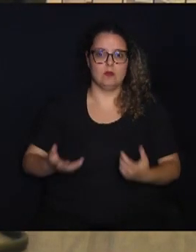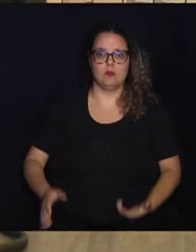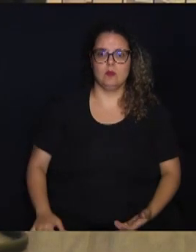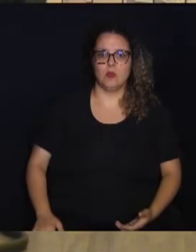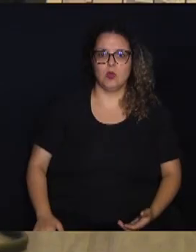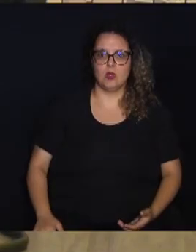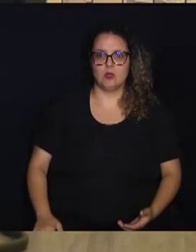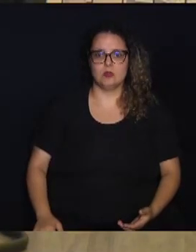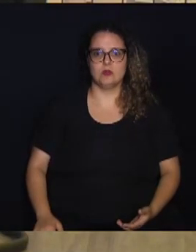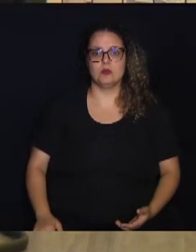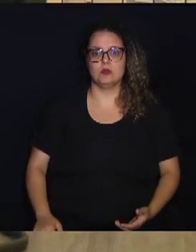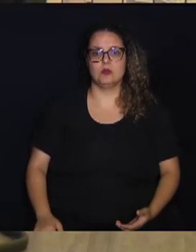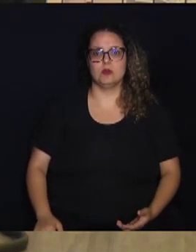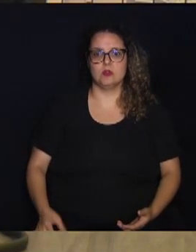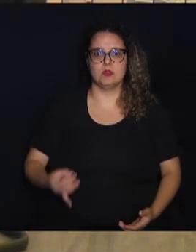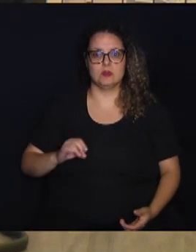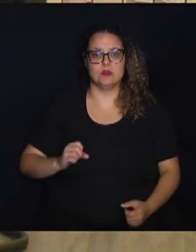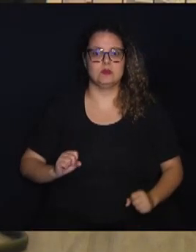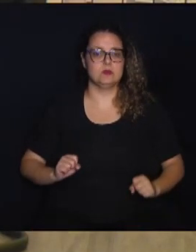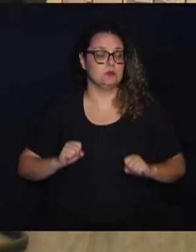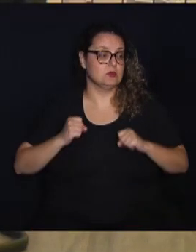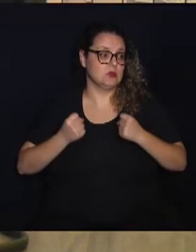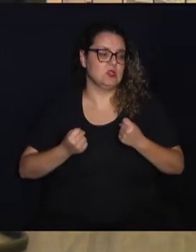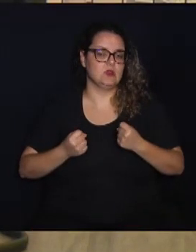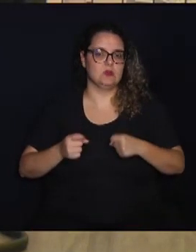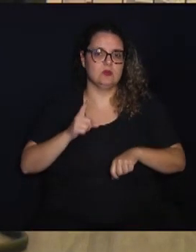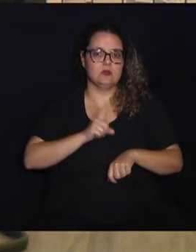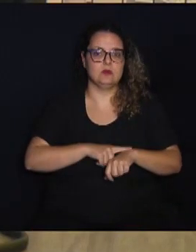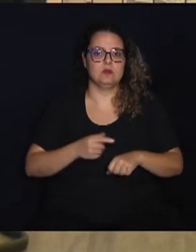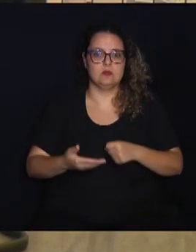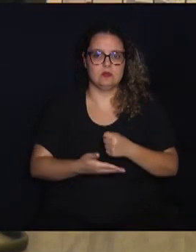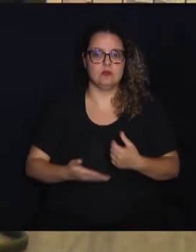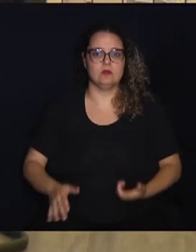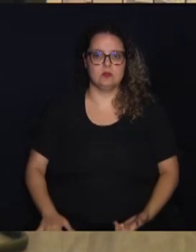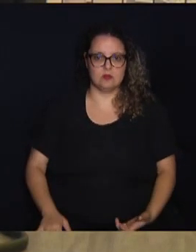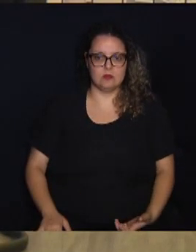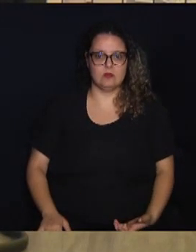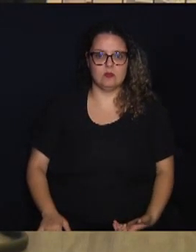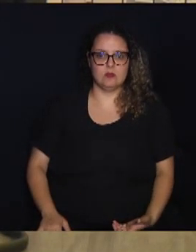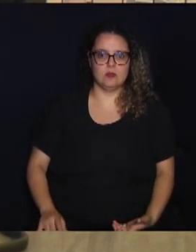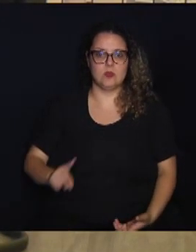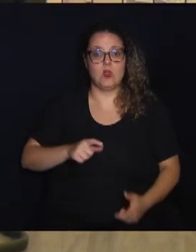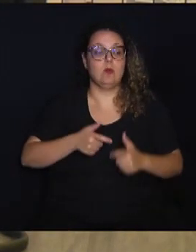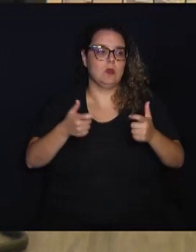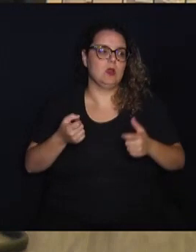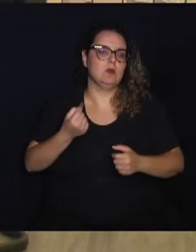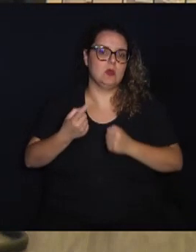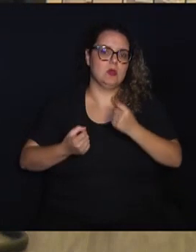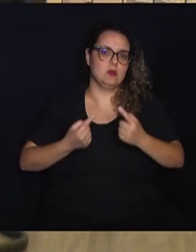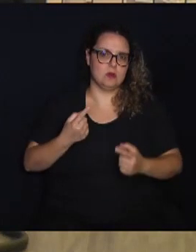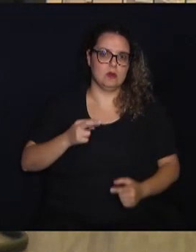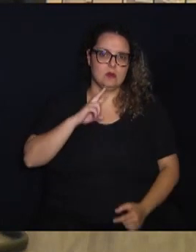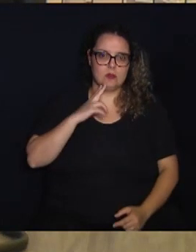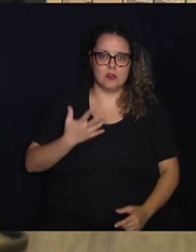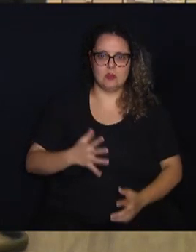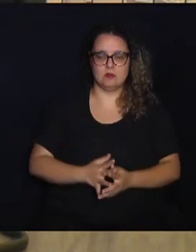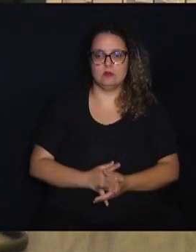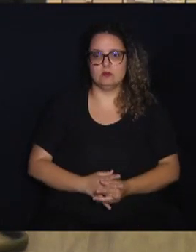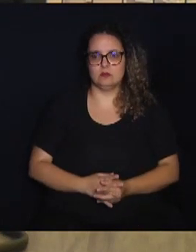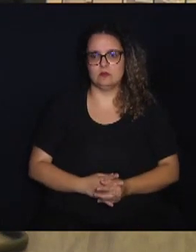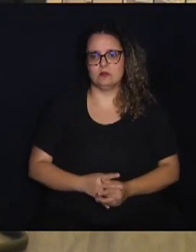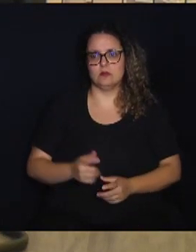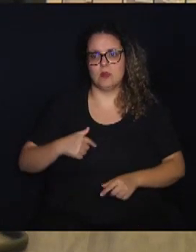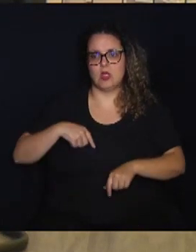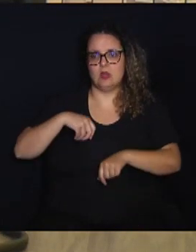que se eu me dedicar esse tempo mínimo, eu terei, não o máximo, mas pelo menos algum resultado? Eu